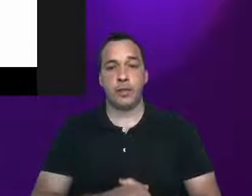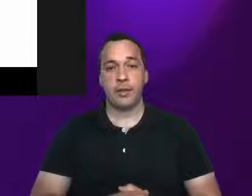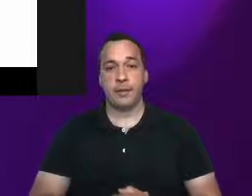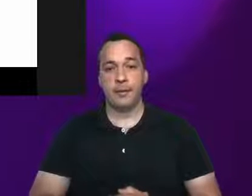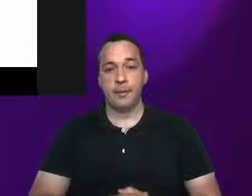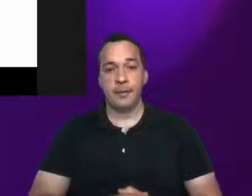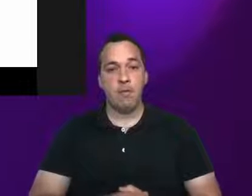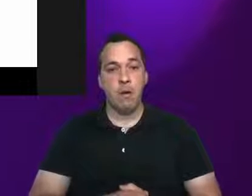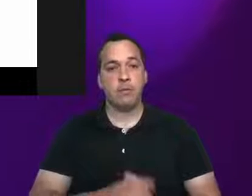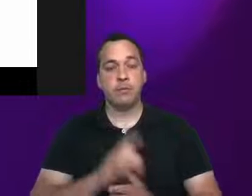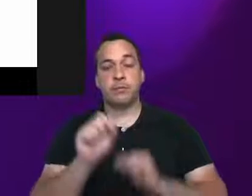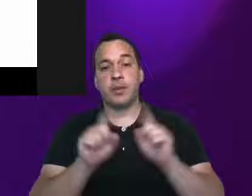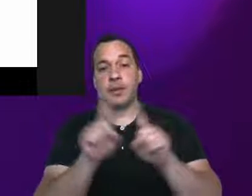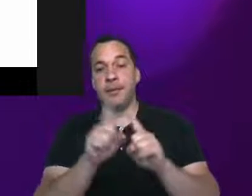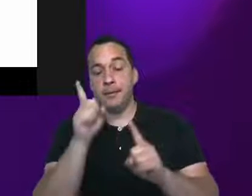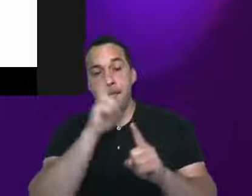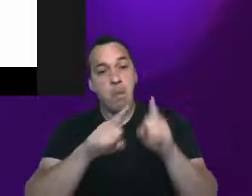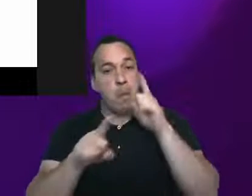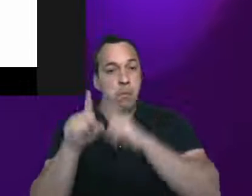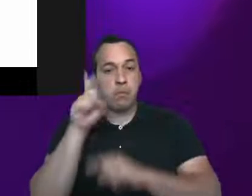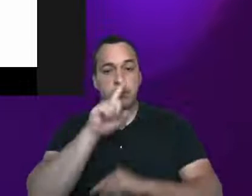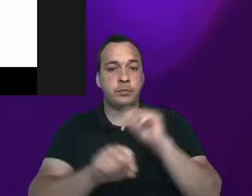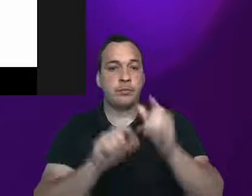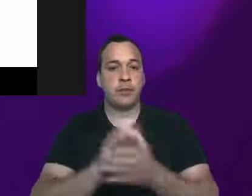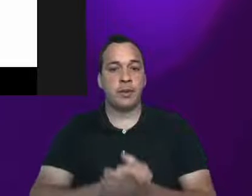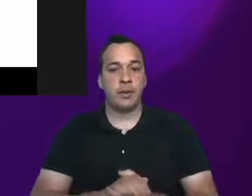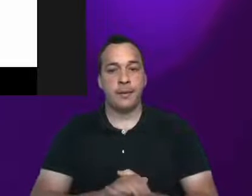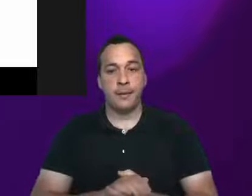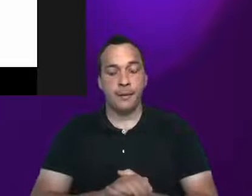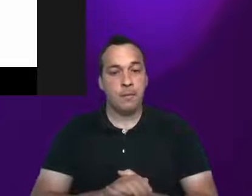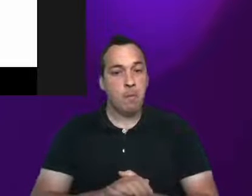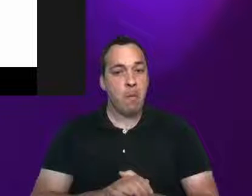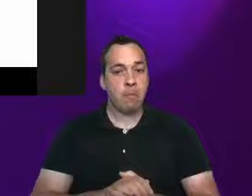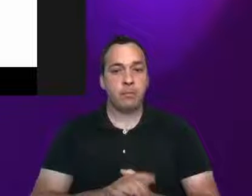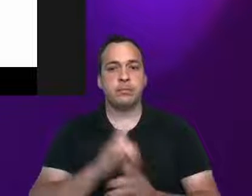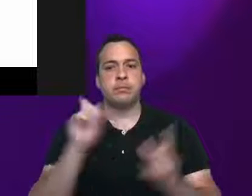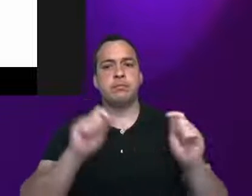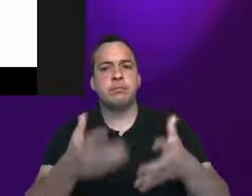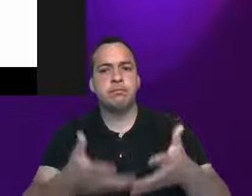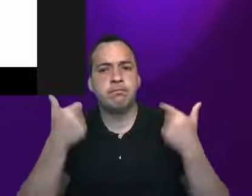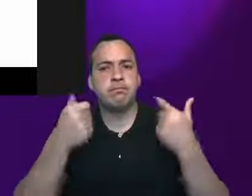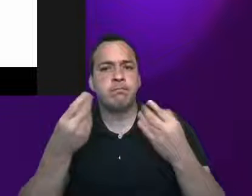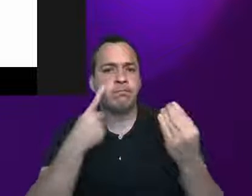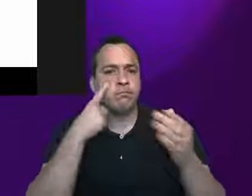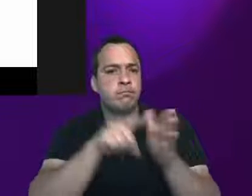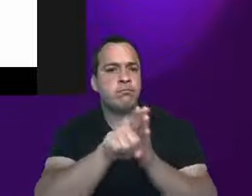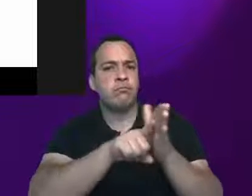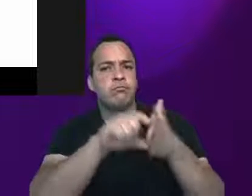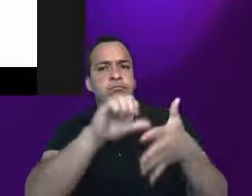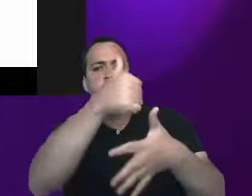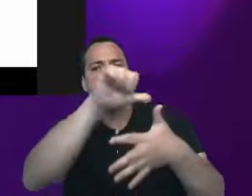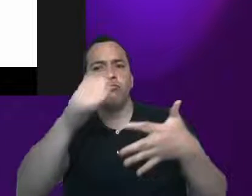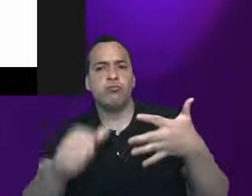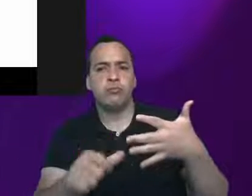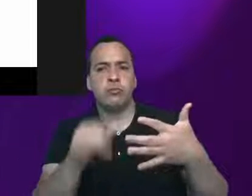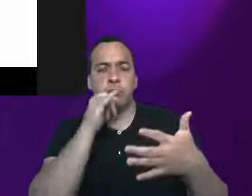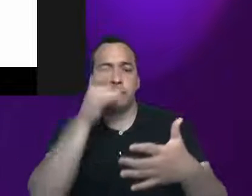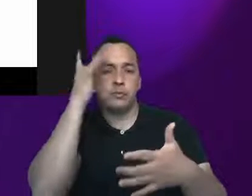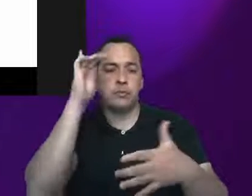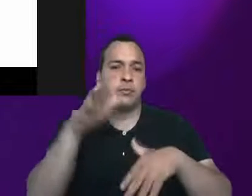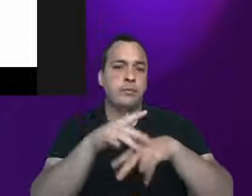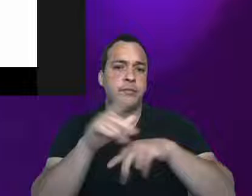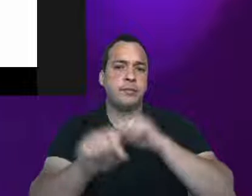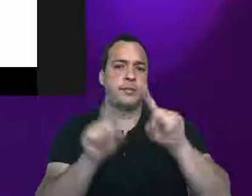diâmetro da cava isolado. Eu posso melhorar um pouco essa análise, principalmente nos pacientes ou com uma área de